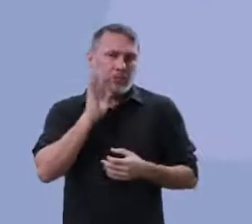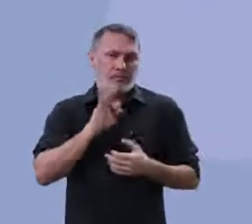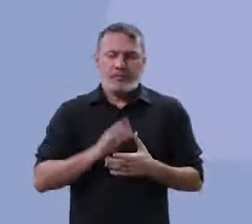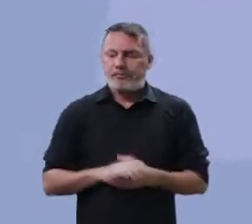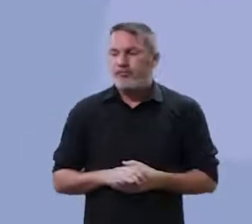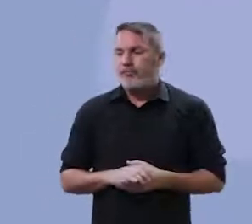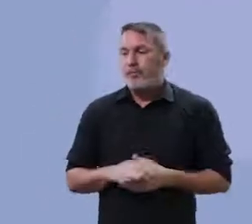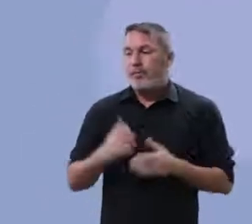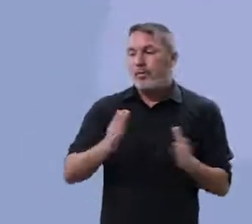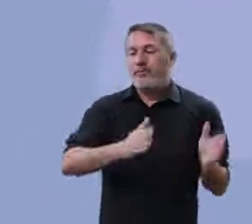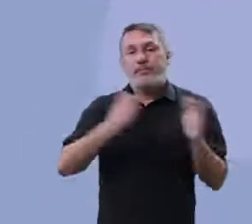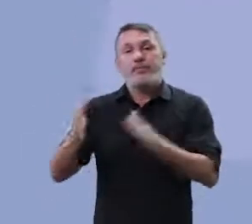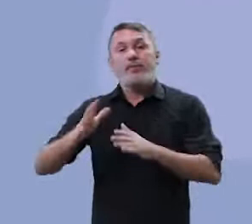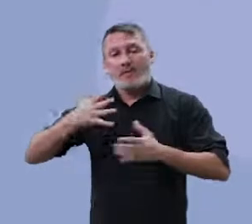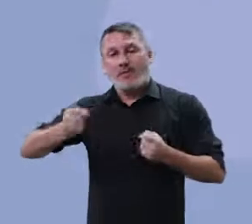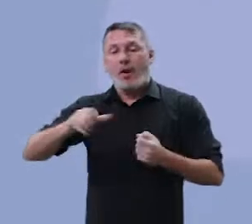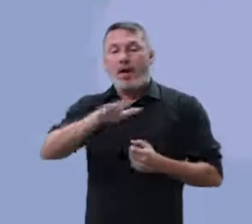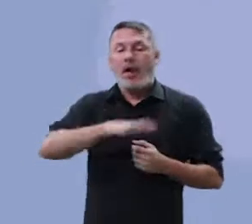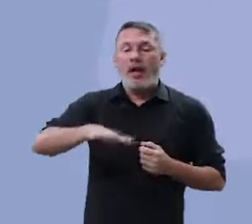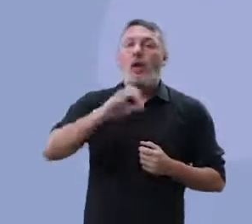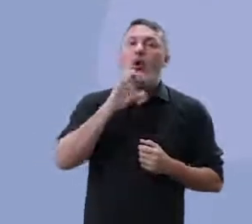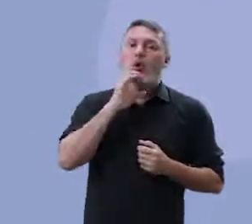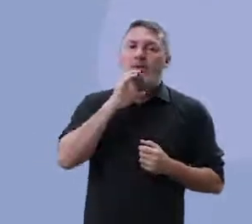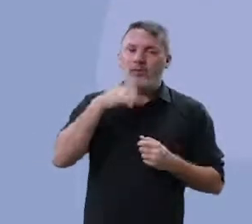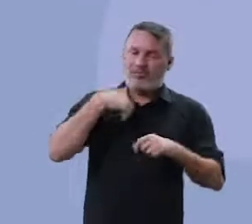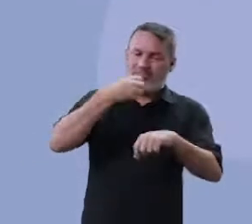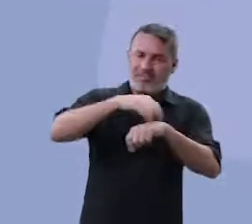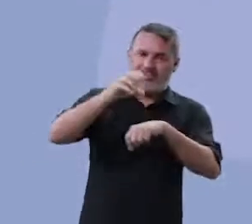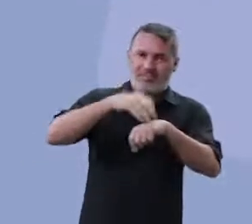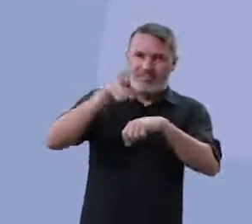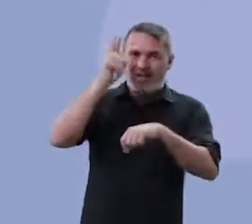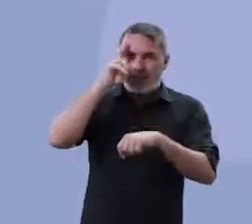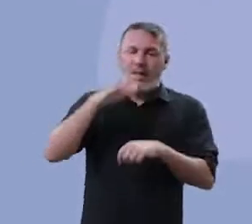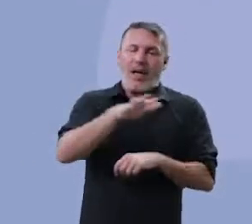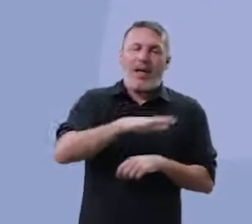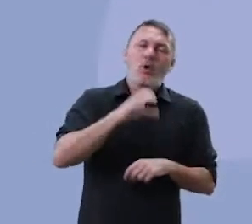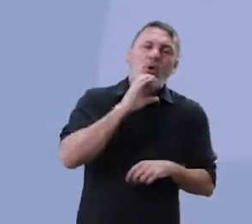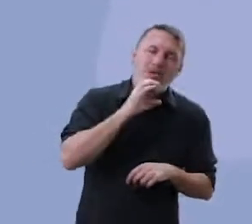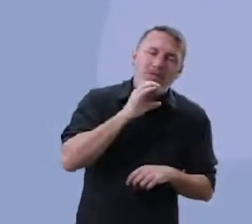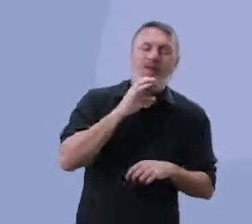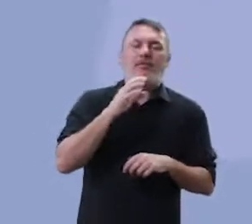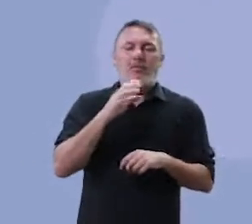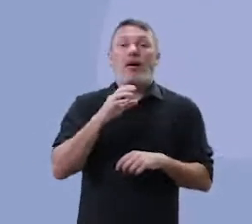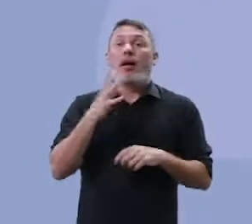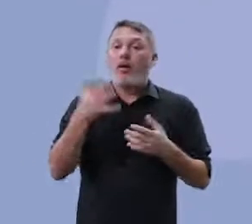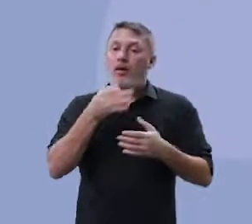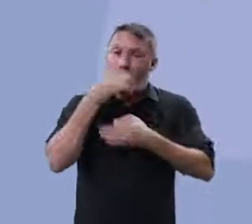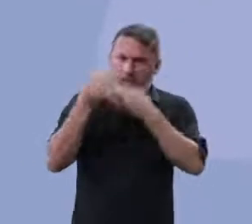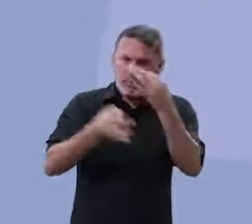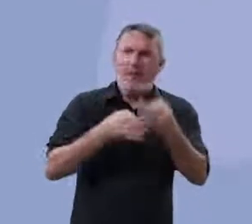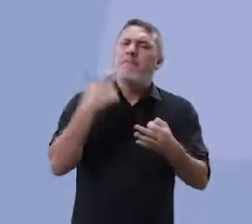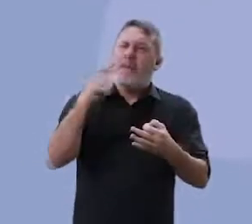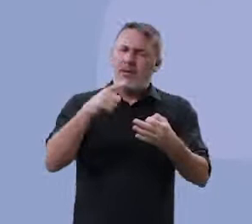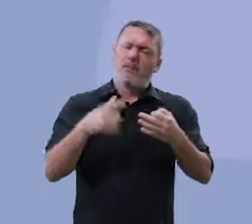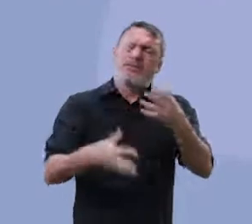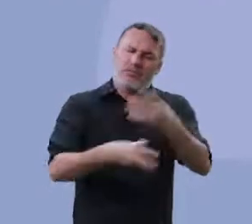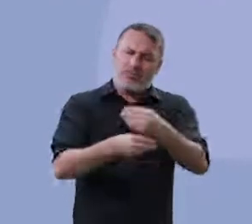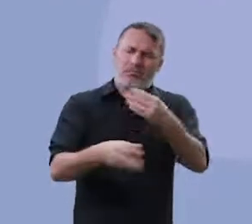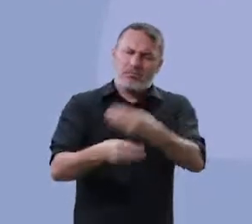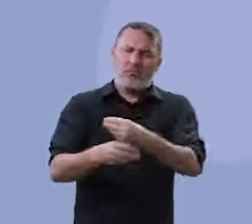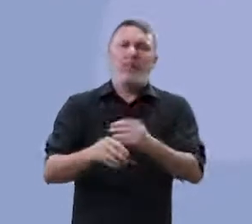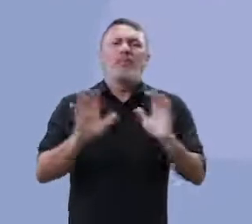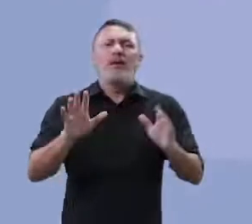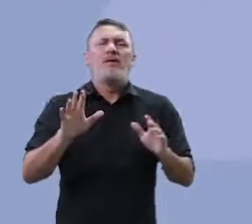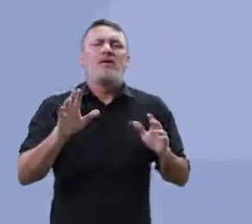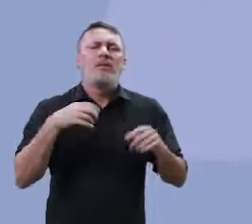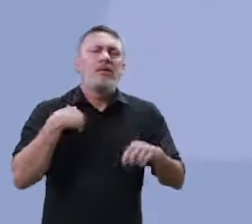argumentativo bacana. Então vamos lá para a área do conhecimento. Joguei todas as estratégias argumentativas para vocês. Obviamente vocês pensarem em outras,